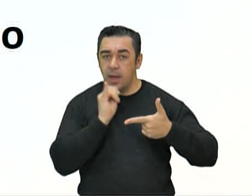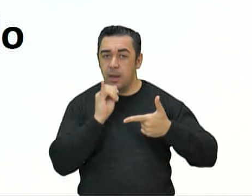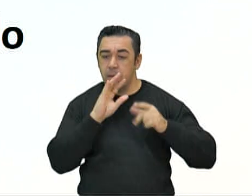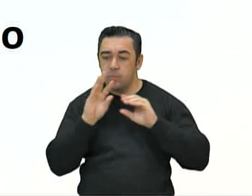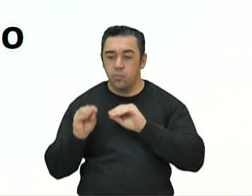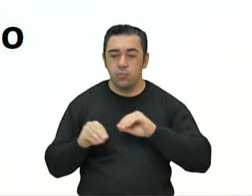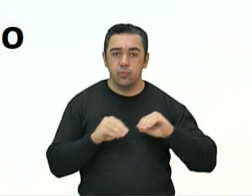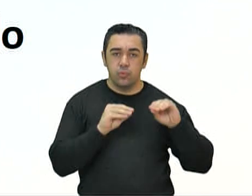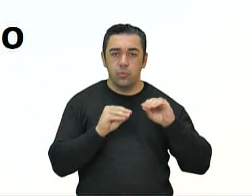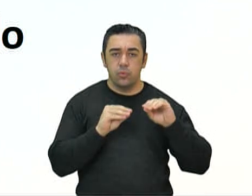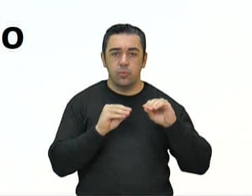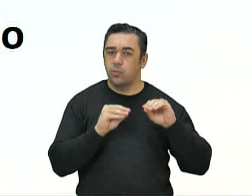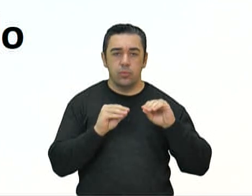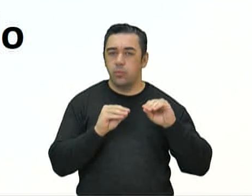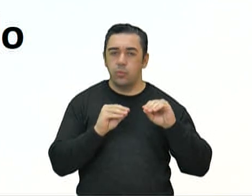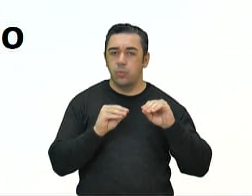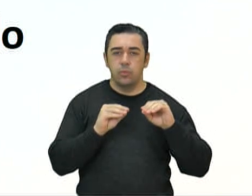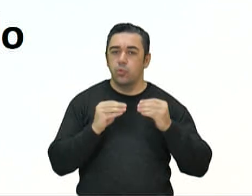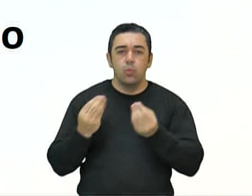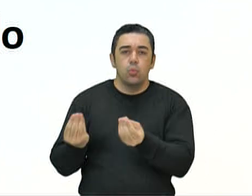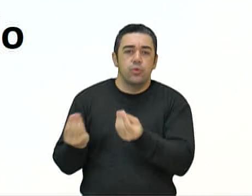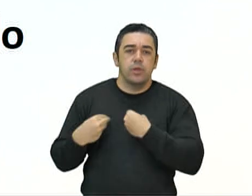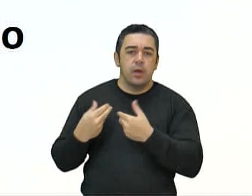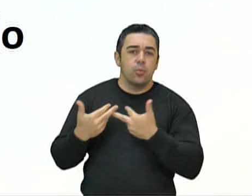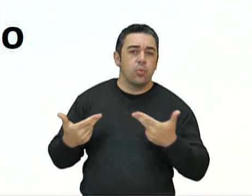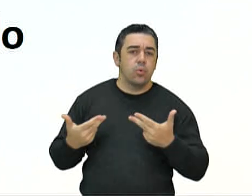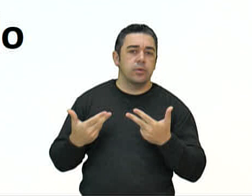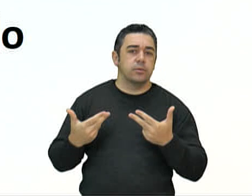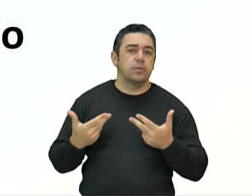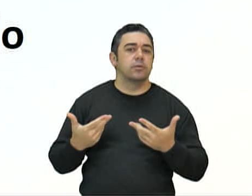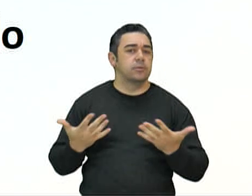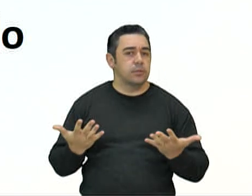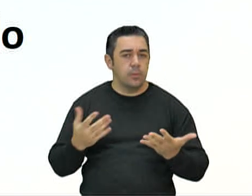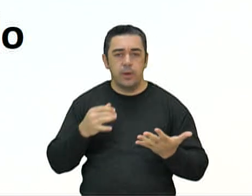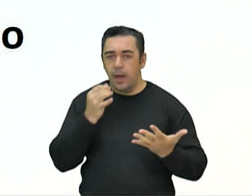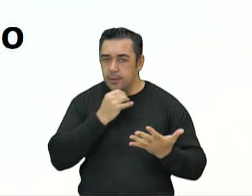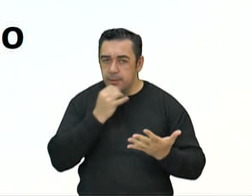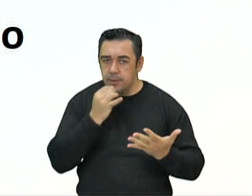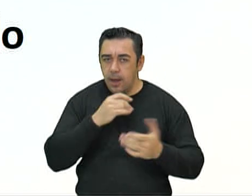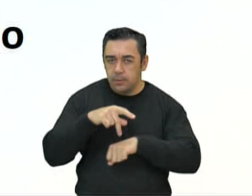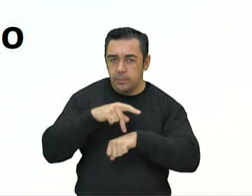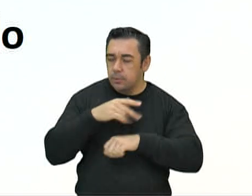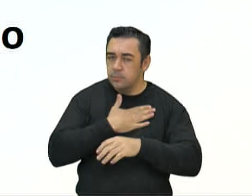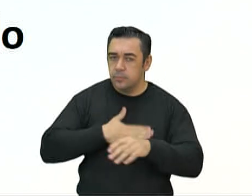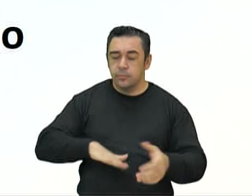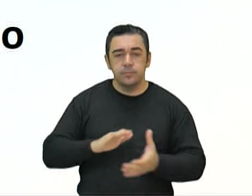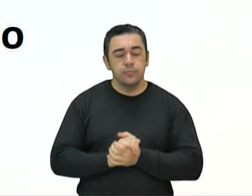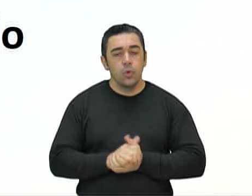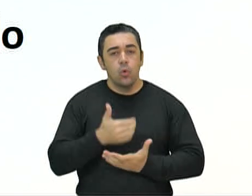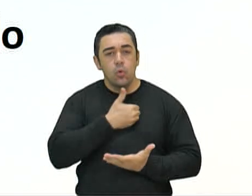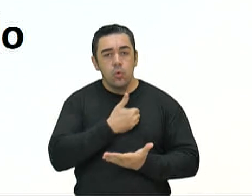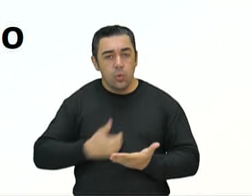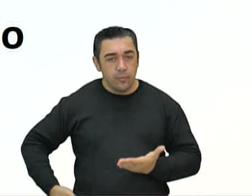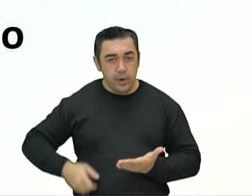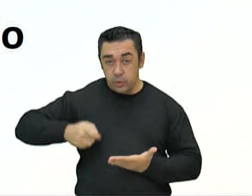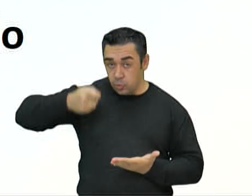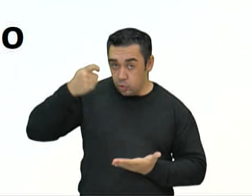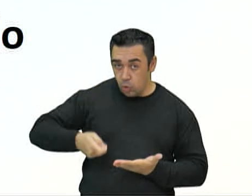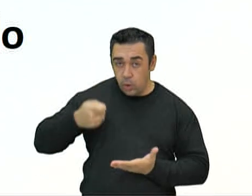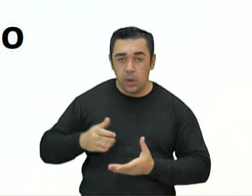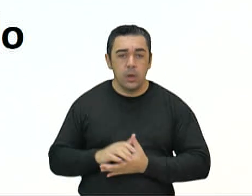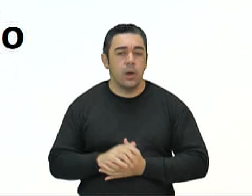lado, não recebeu tudo que lhe foi oferecido, ficou insatisfeita. Governos totalitários, lembra